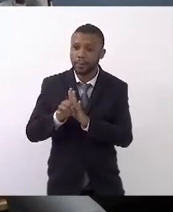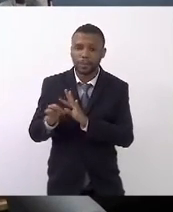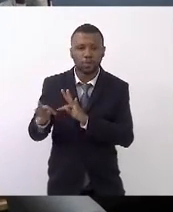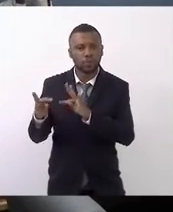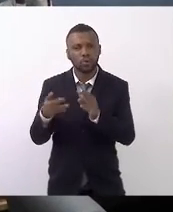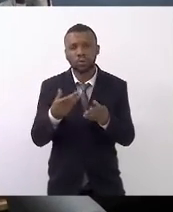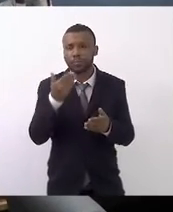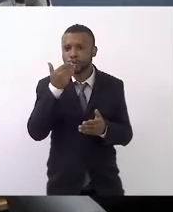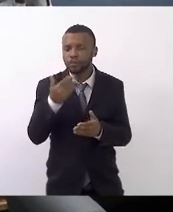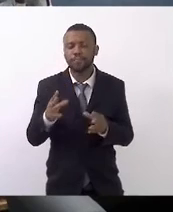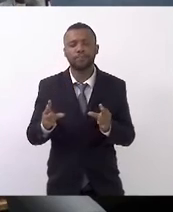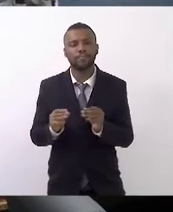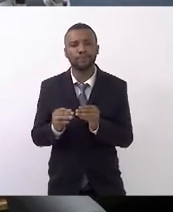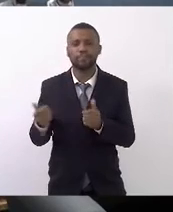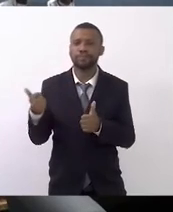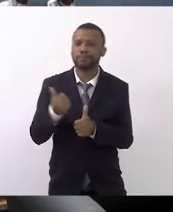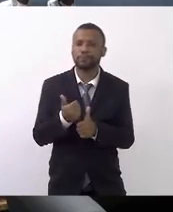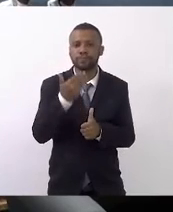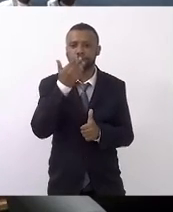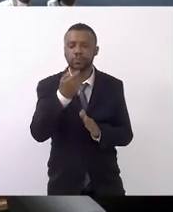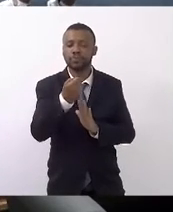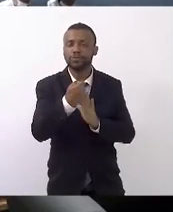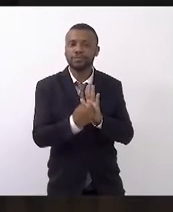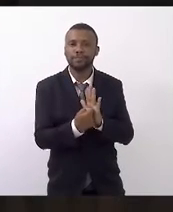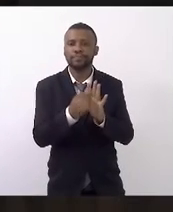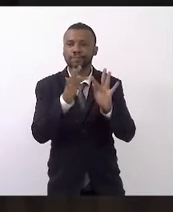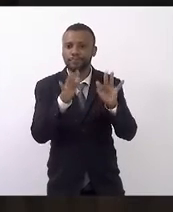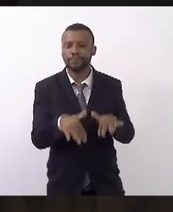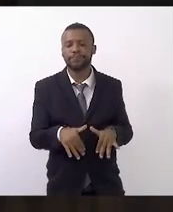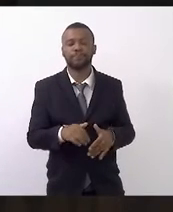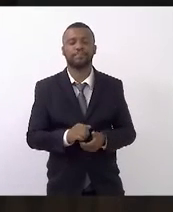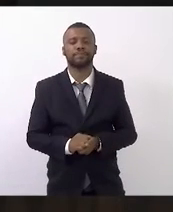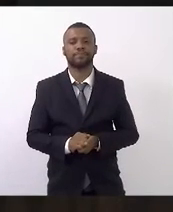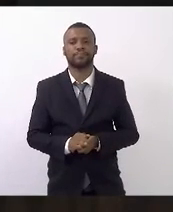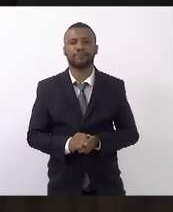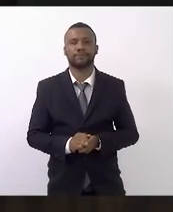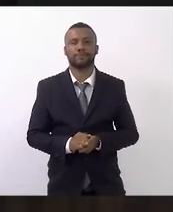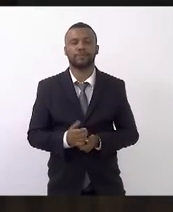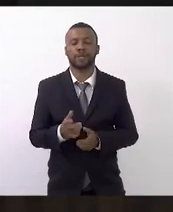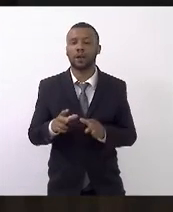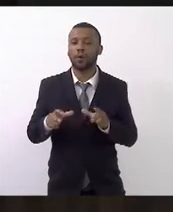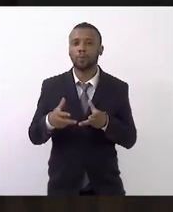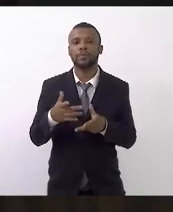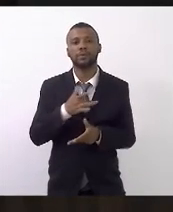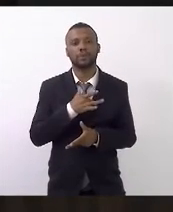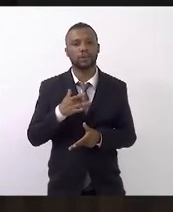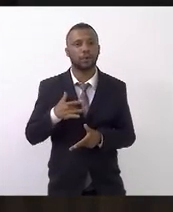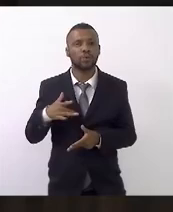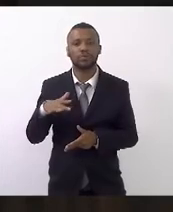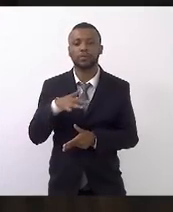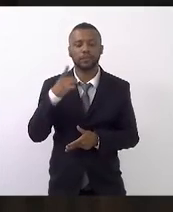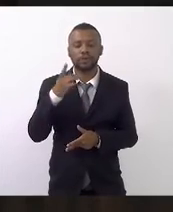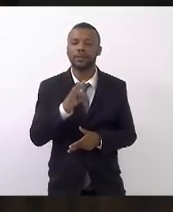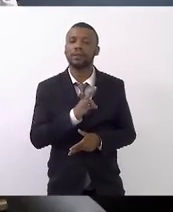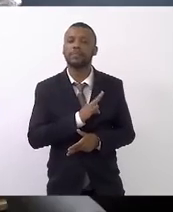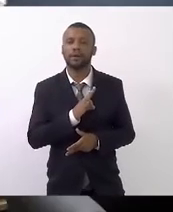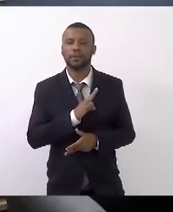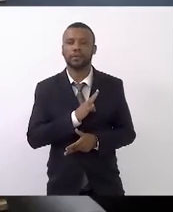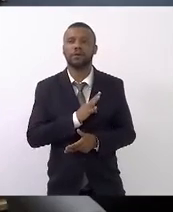por substitutivo, pedindo forma final de redação. De Saúde, pela Comissão de Saúde, deputada Marta Rocha.